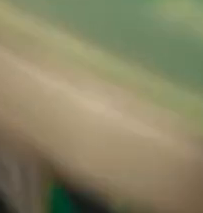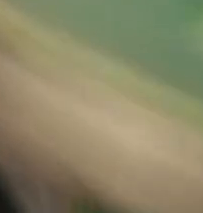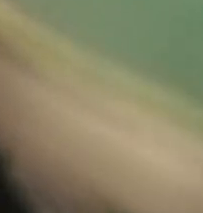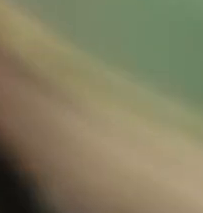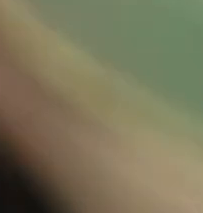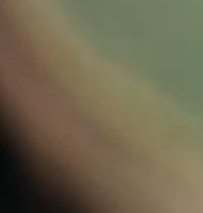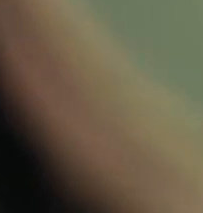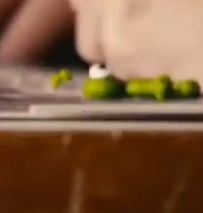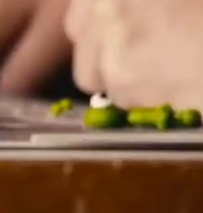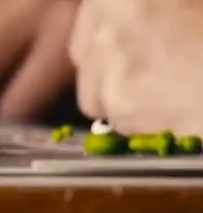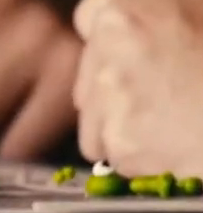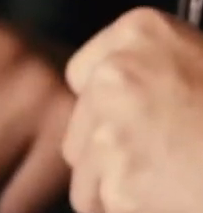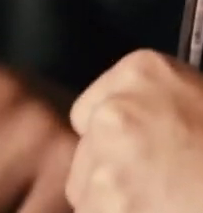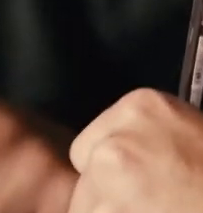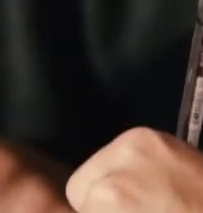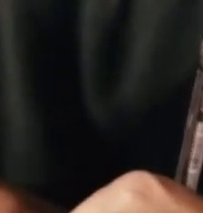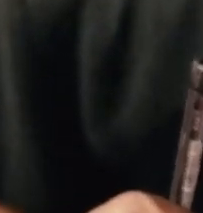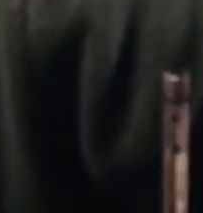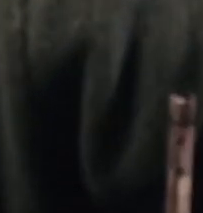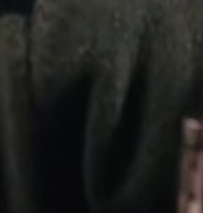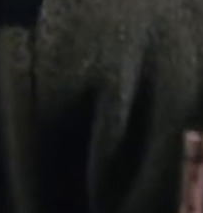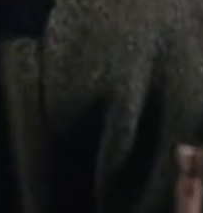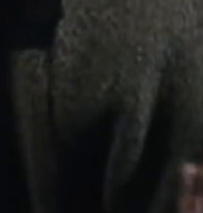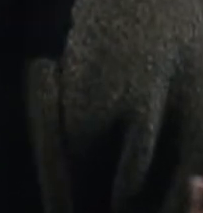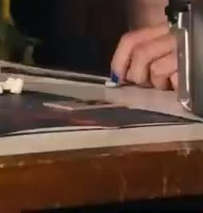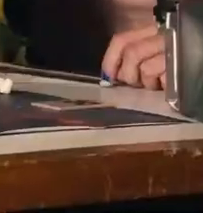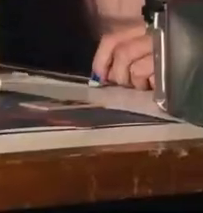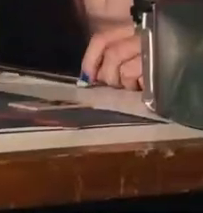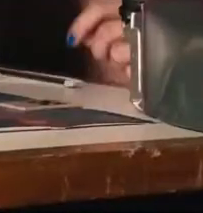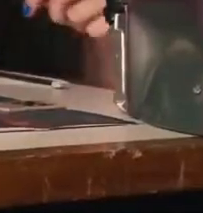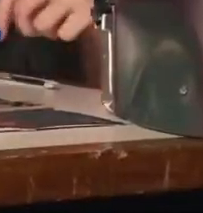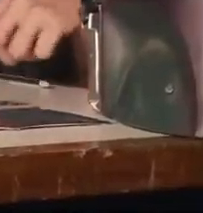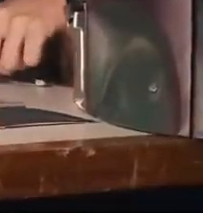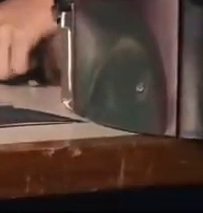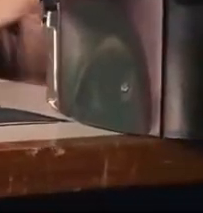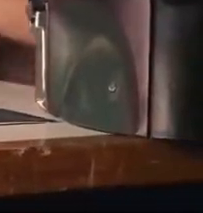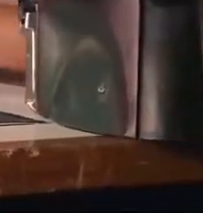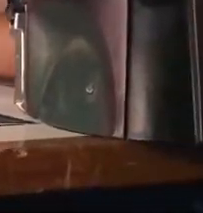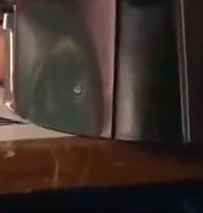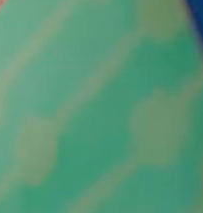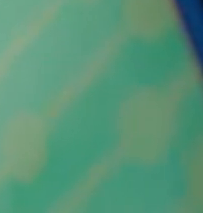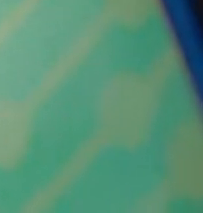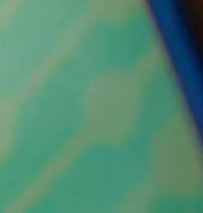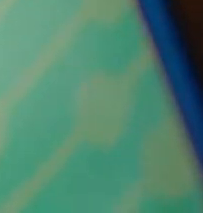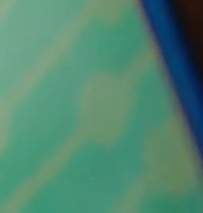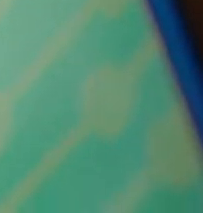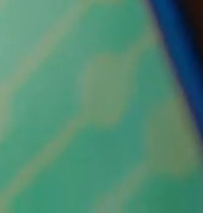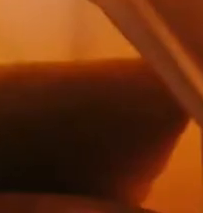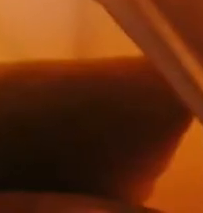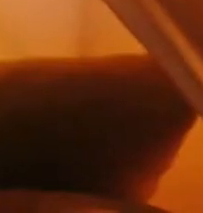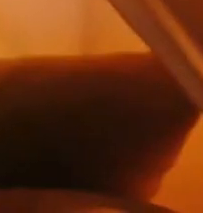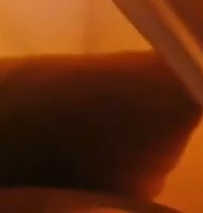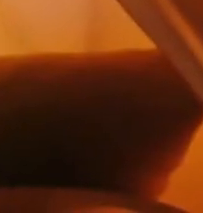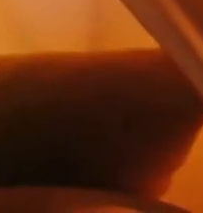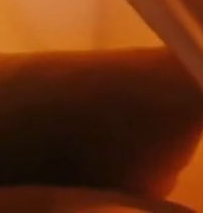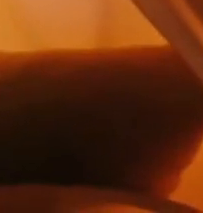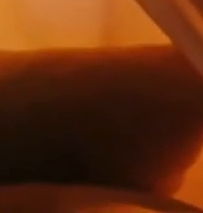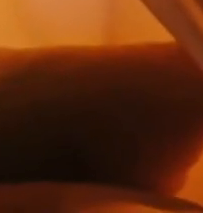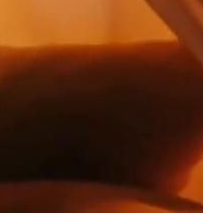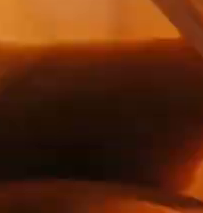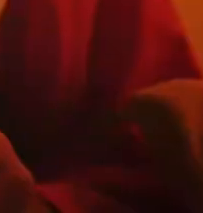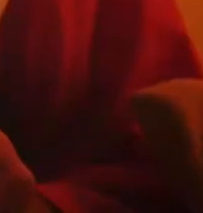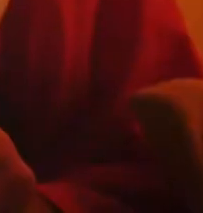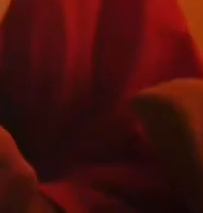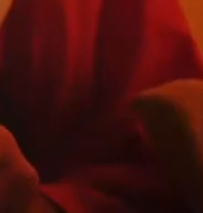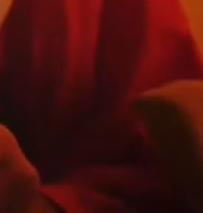numa jornada compartilhada com infinitas possibilidades de transformar a imaginação de todos em experiências